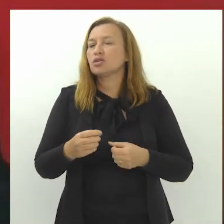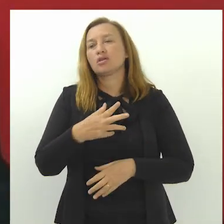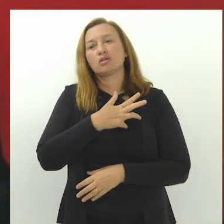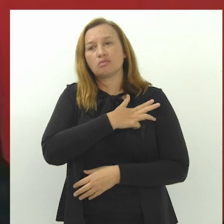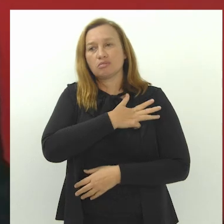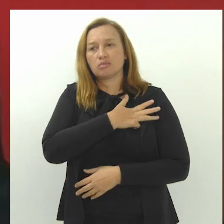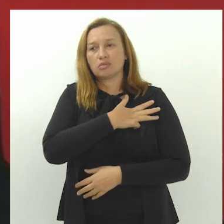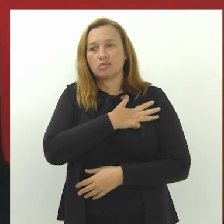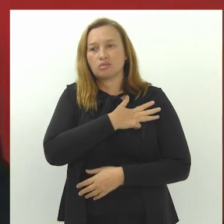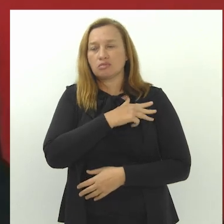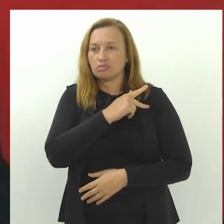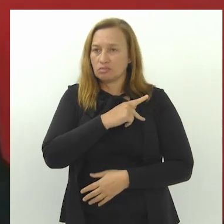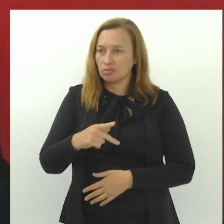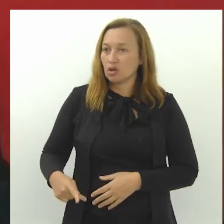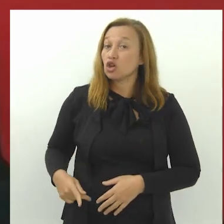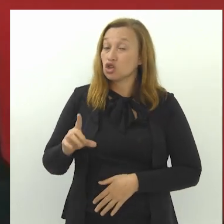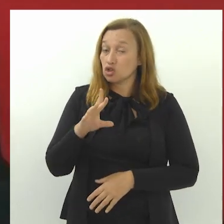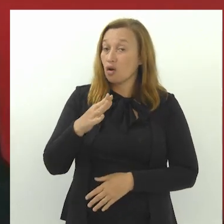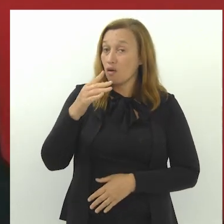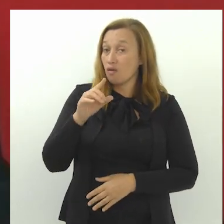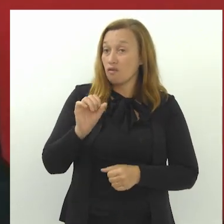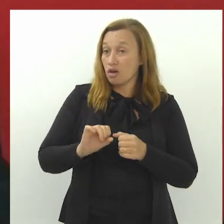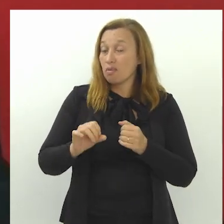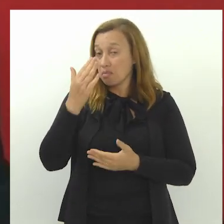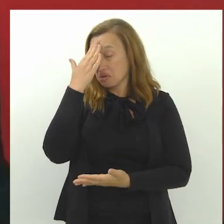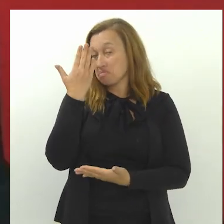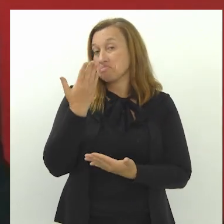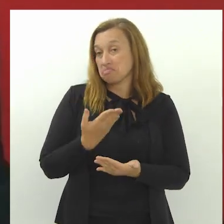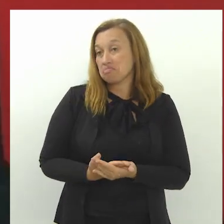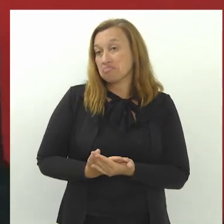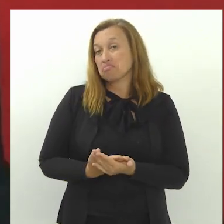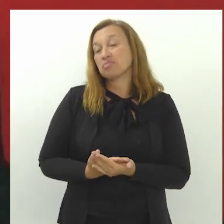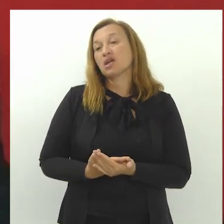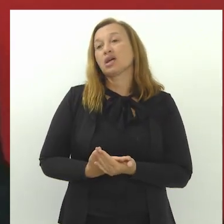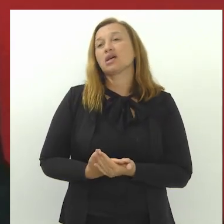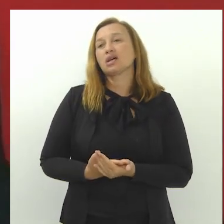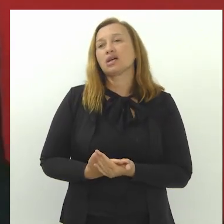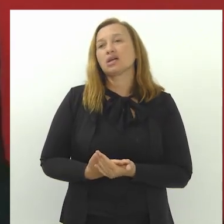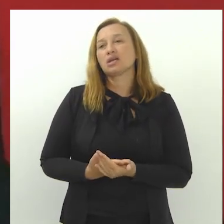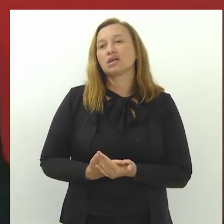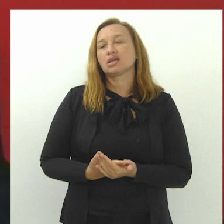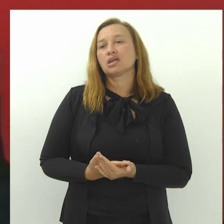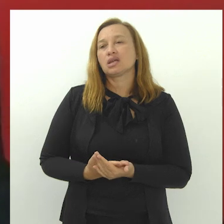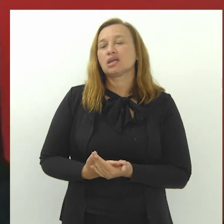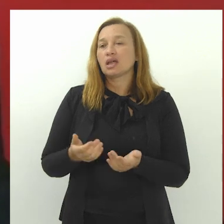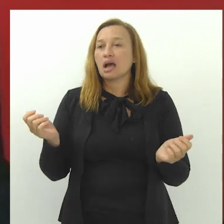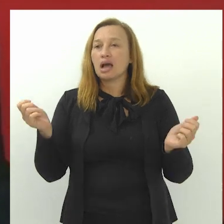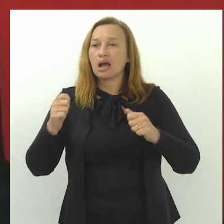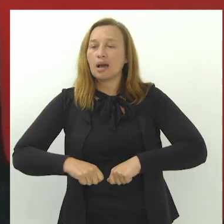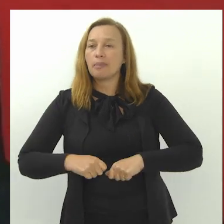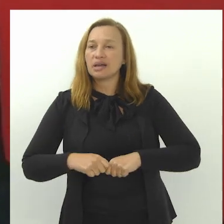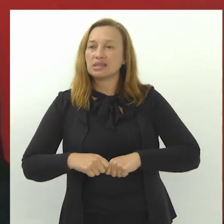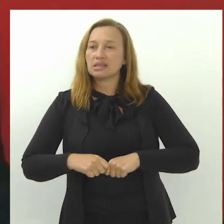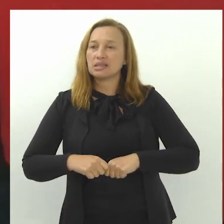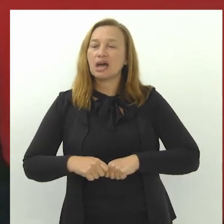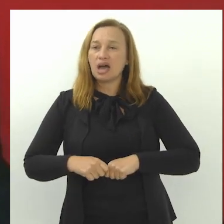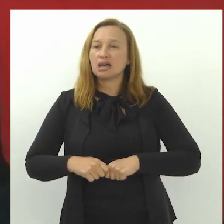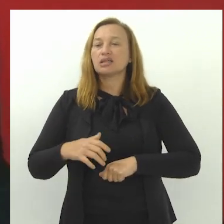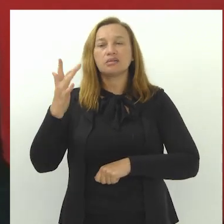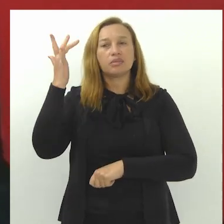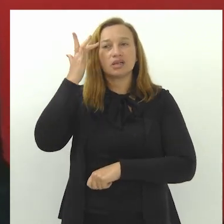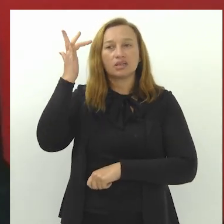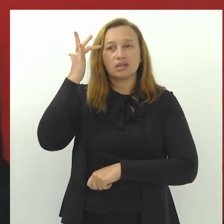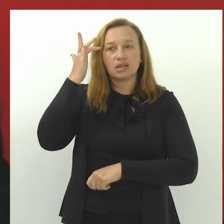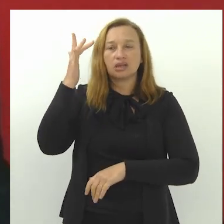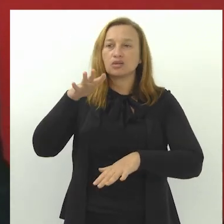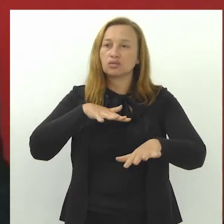governo encarou junto, e o presidente Lula disse que só fez porque confiava na maturidade e na